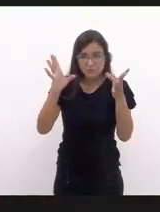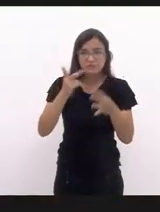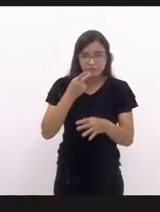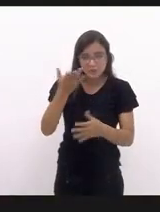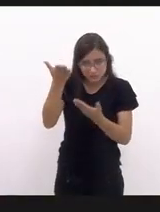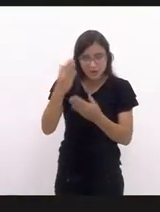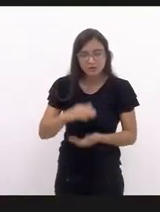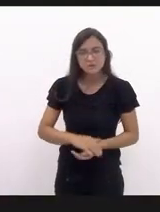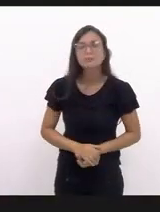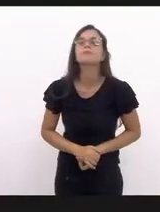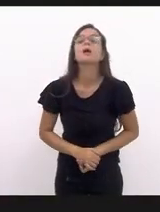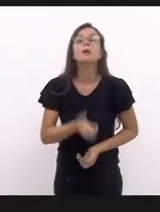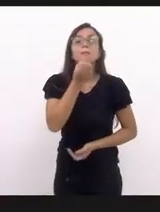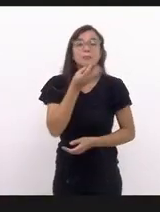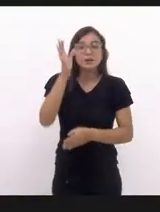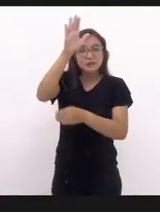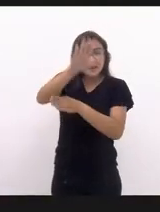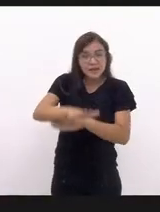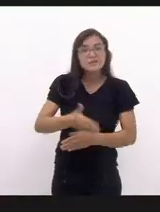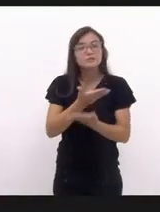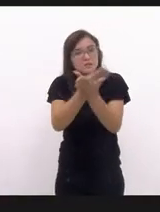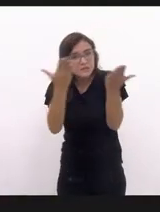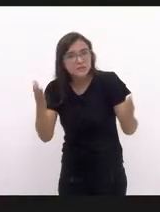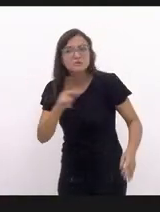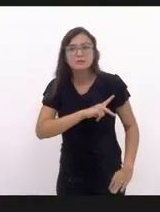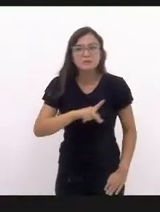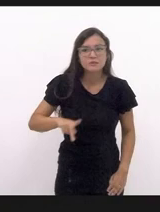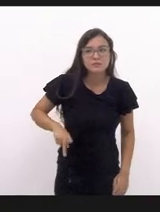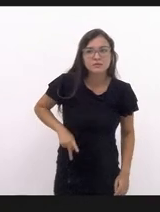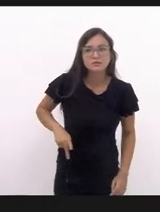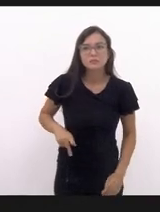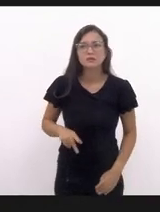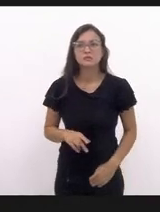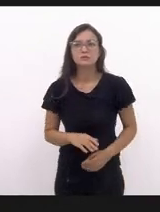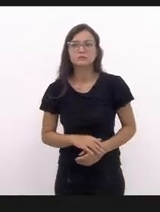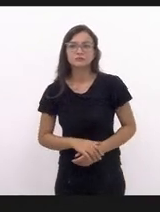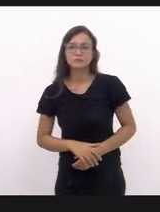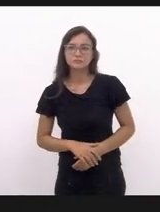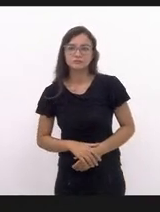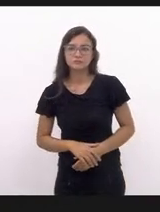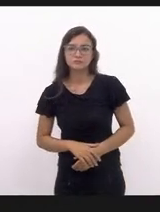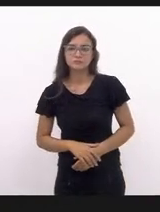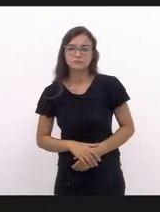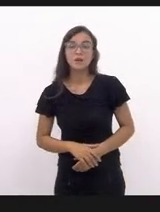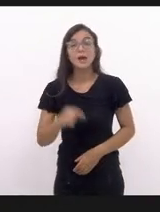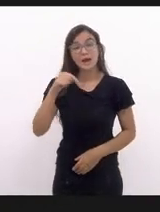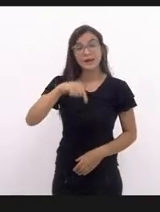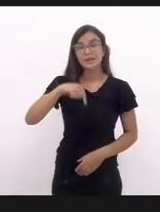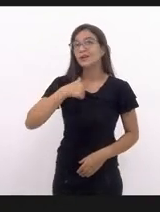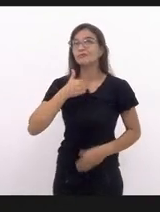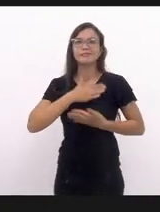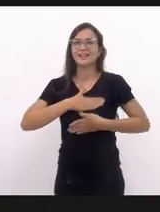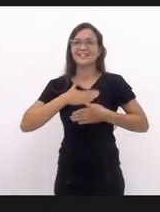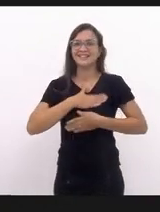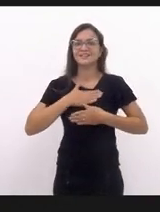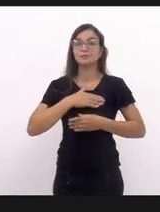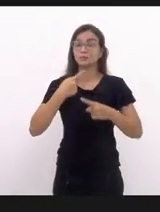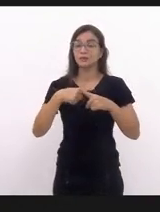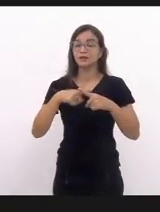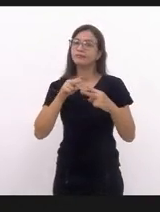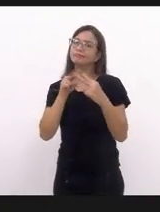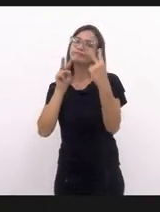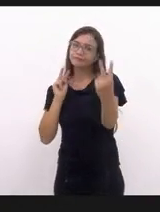senhor presidente Boa tarde a todos é uma grande satisfação em poder tá online